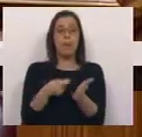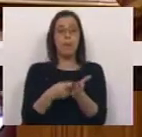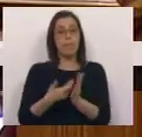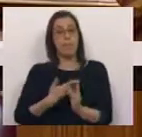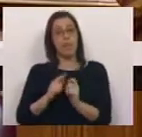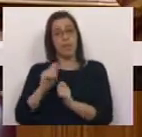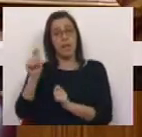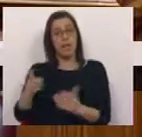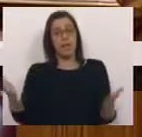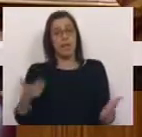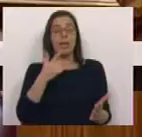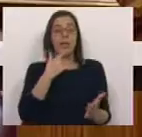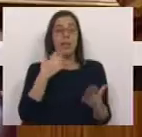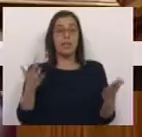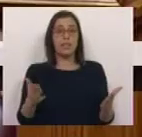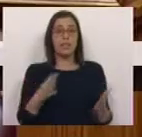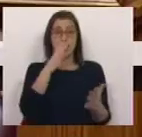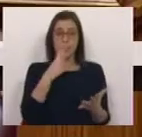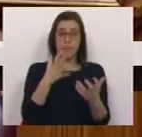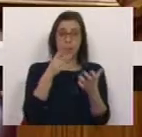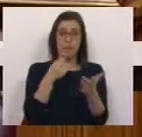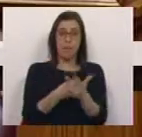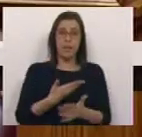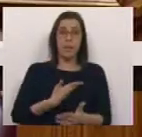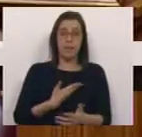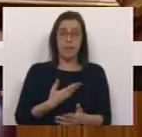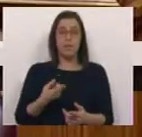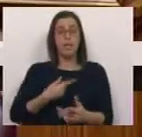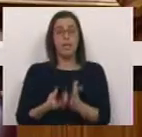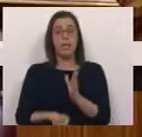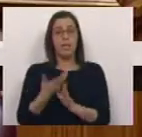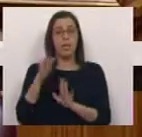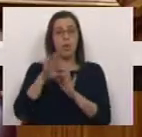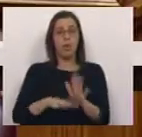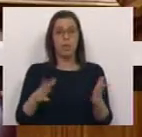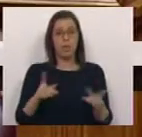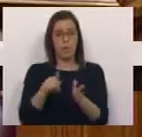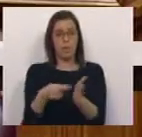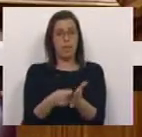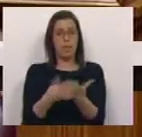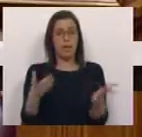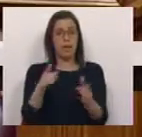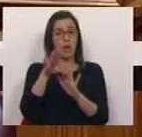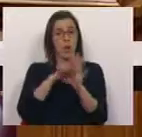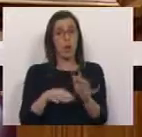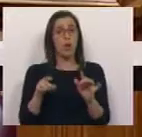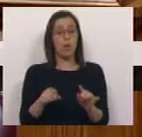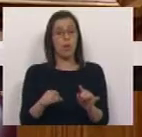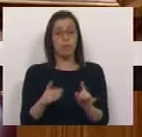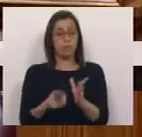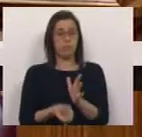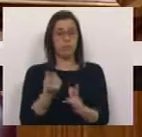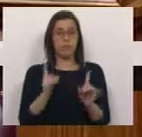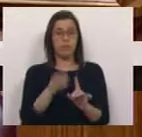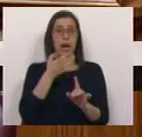pagamento da dívida. Ou seja, se queremos pagar a dívida, teremos que criar as condições para o seu pagamento. E essas condições não se